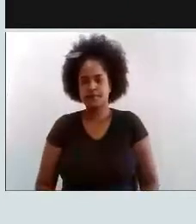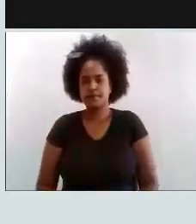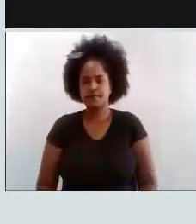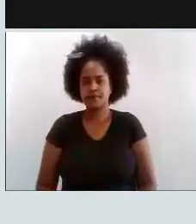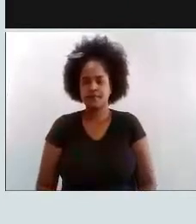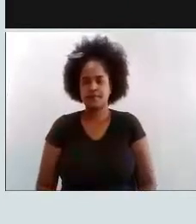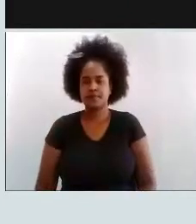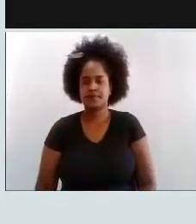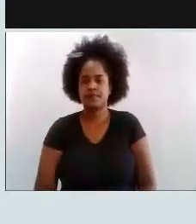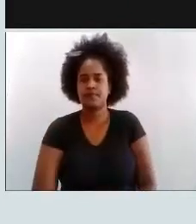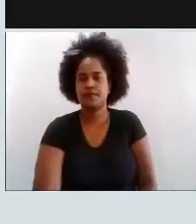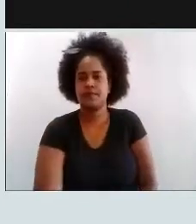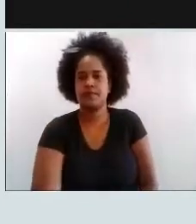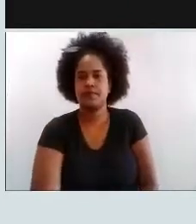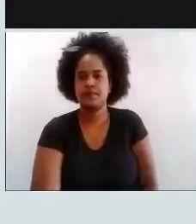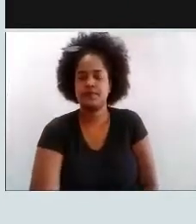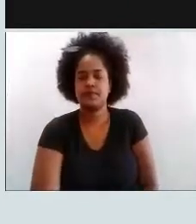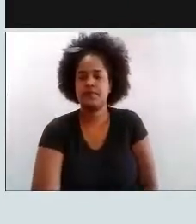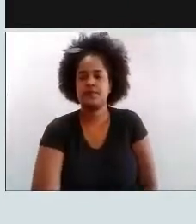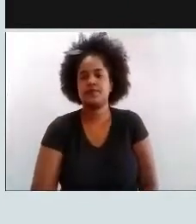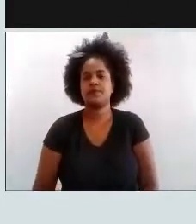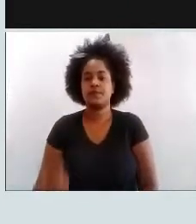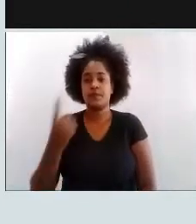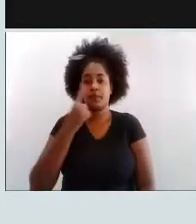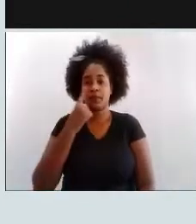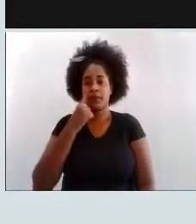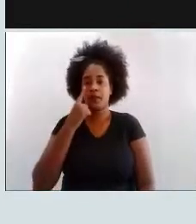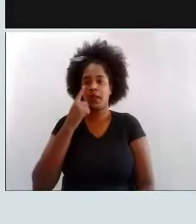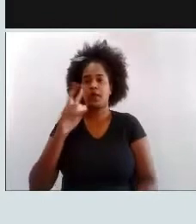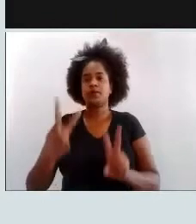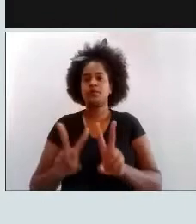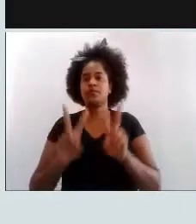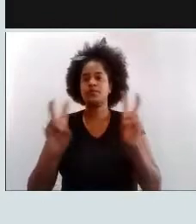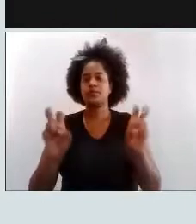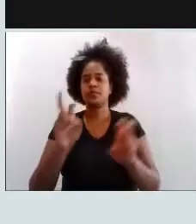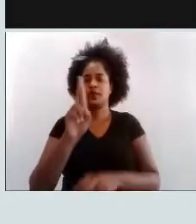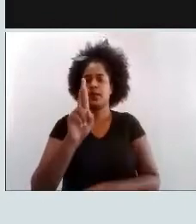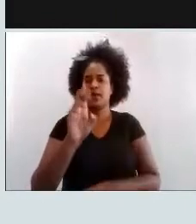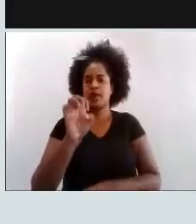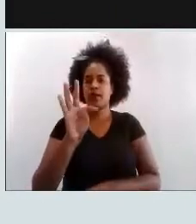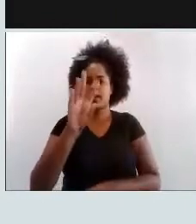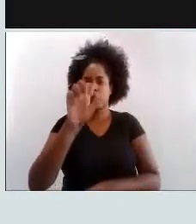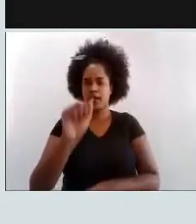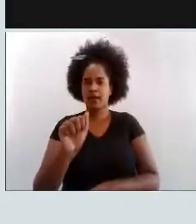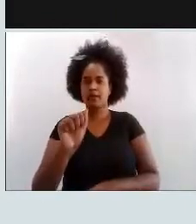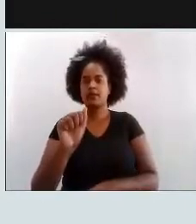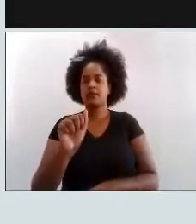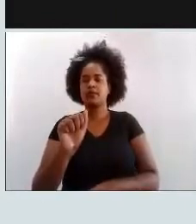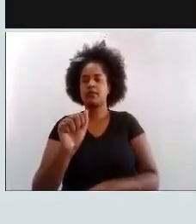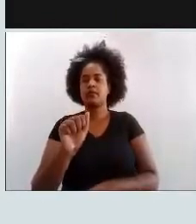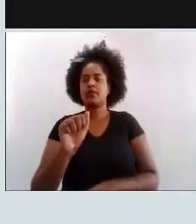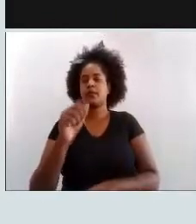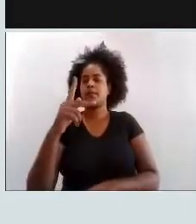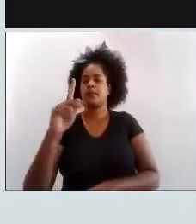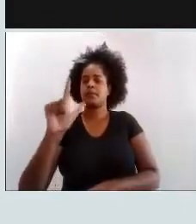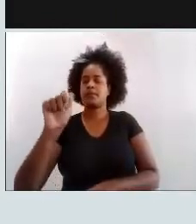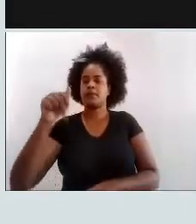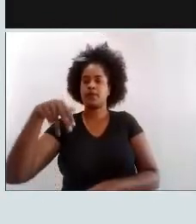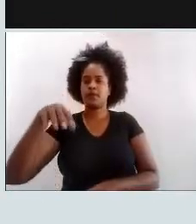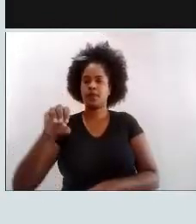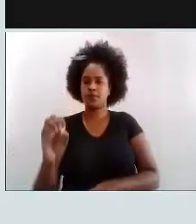Isso. E quando nós estamos falando em reta e plano concorrentes?